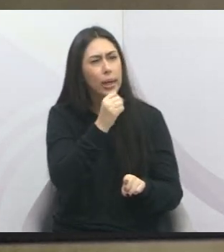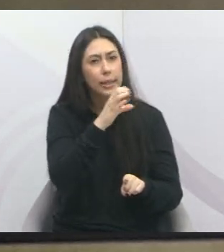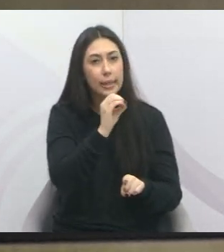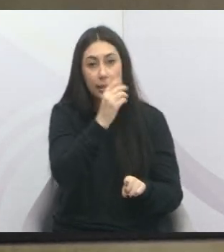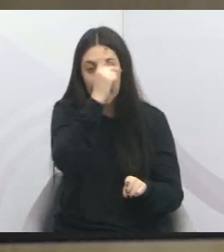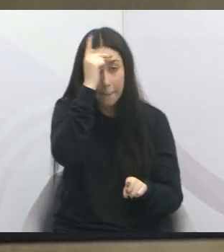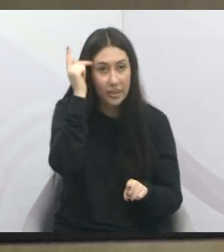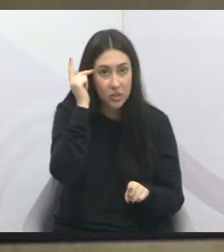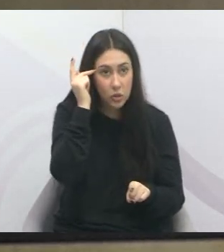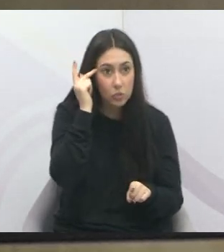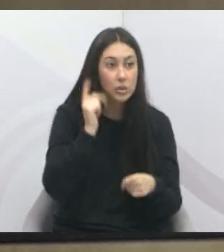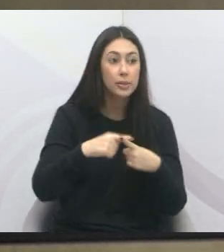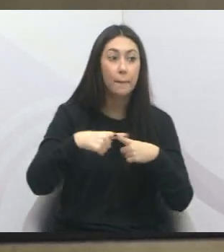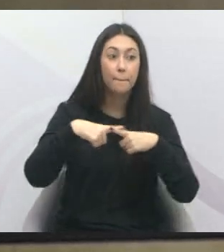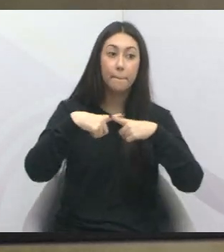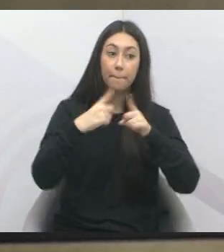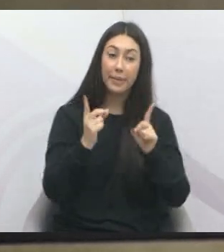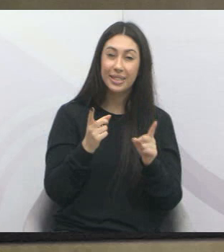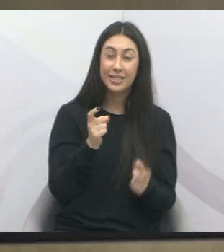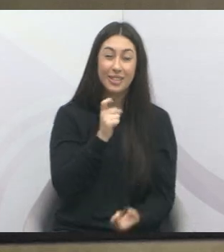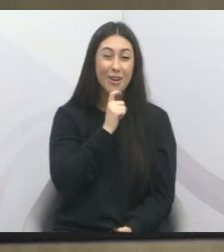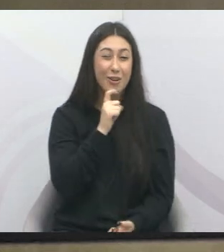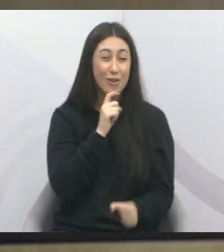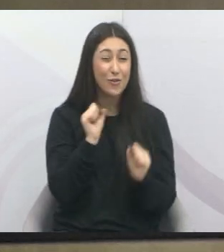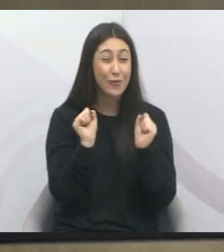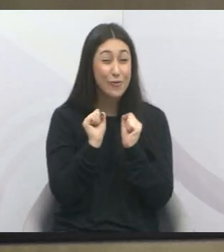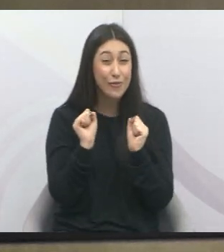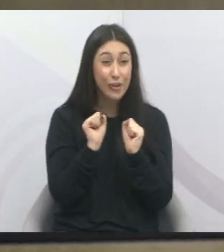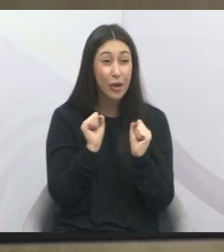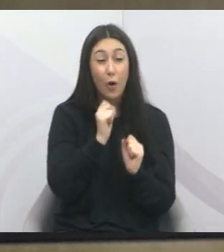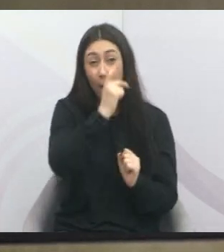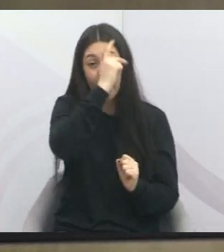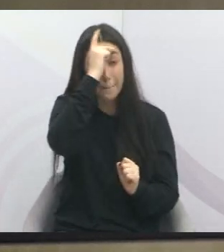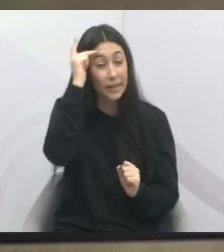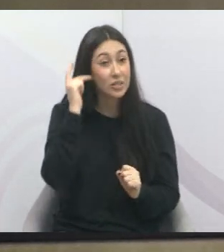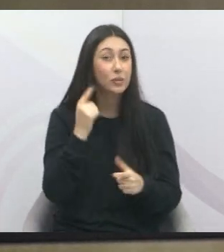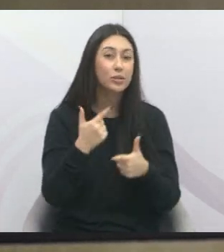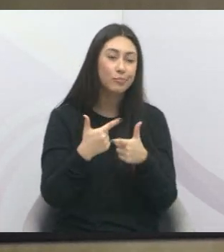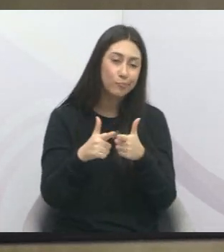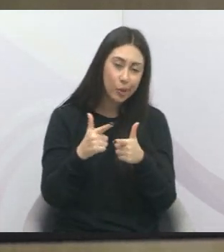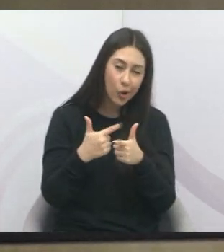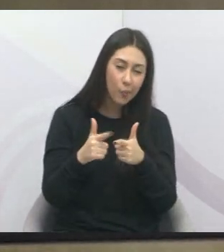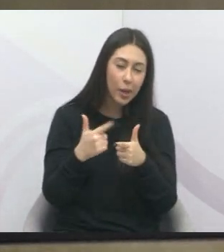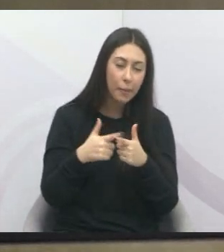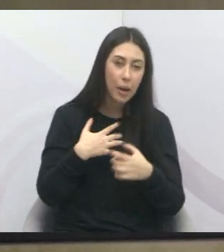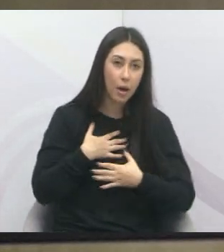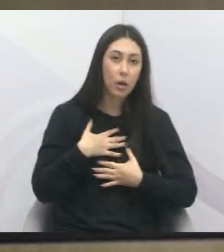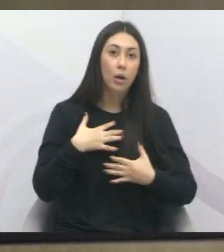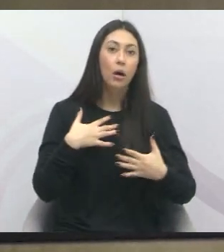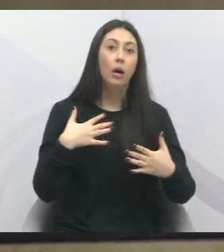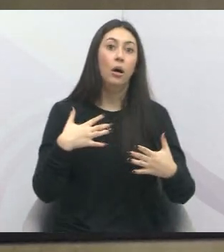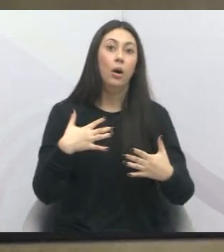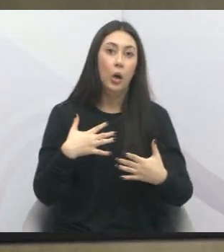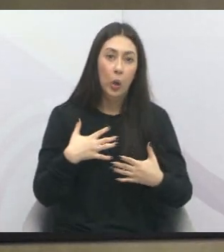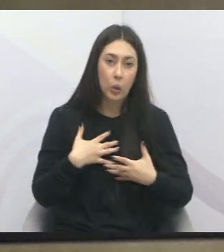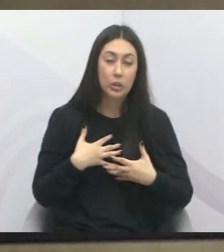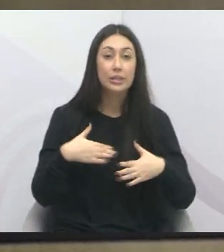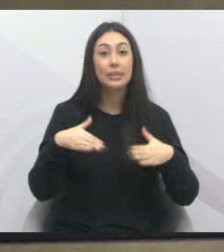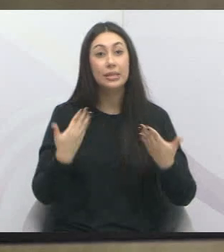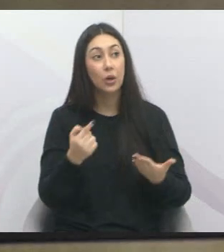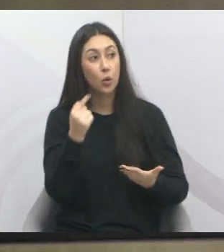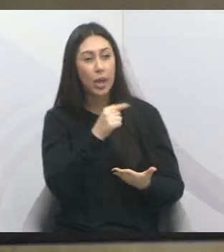com esse inverno que está fazendo, as pessoas estão tendo a síndrome respiratória. Então, lá está